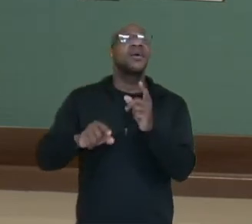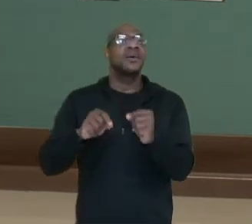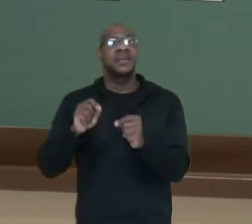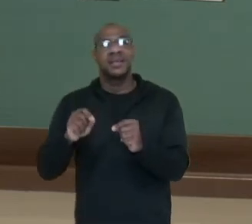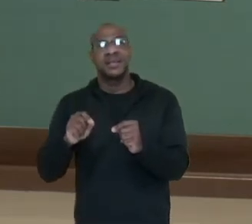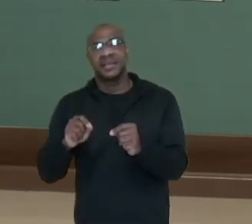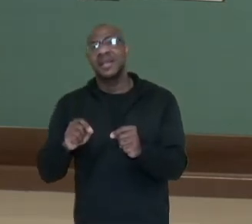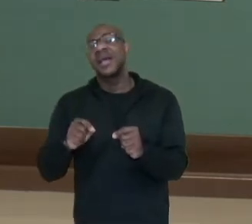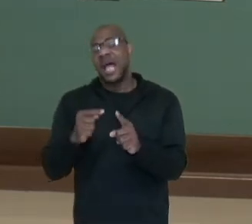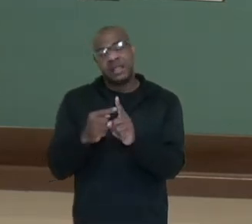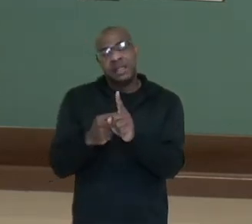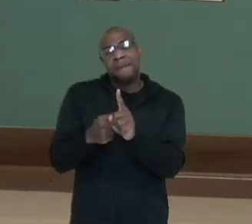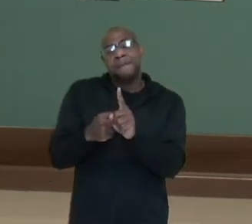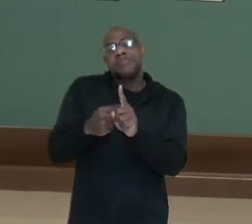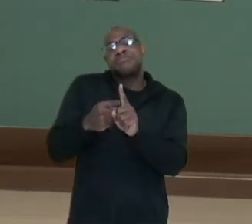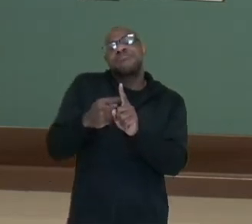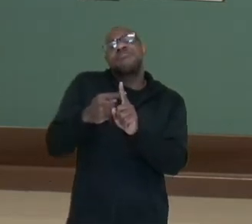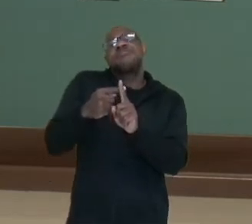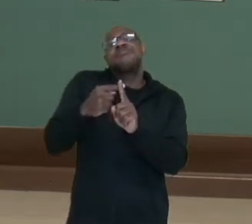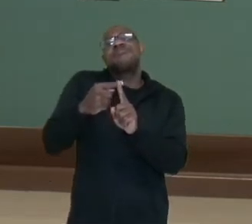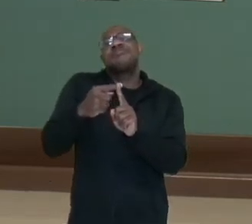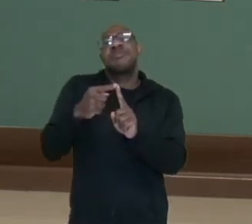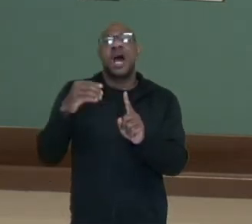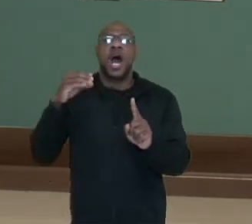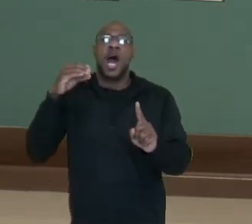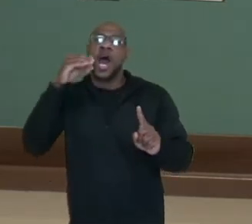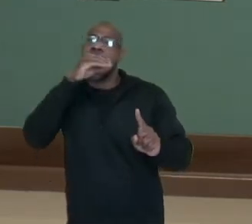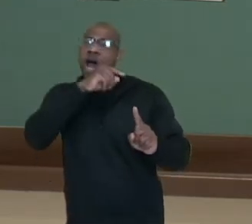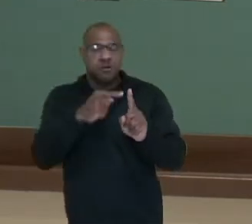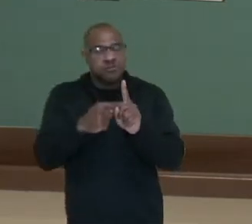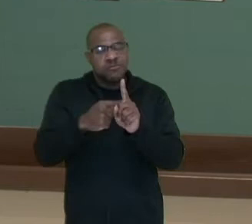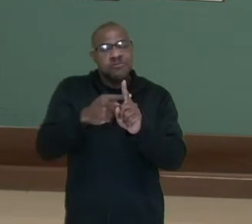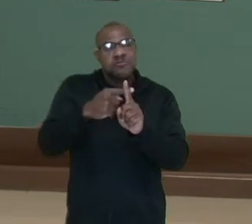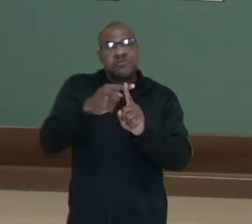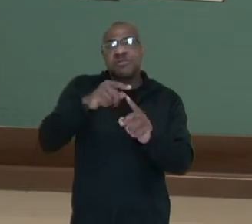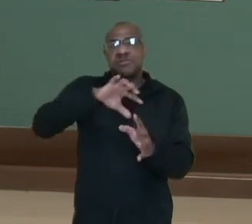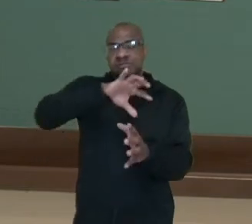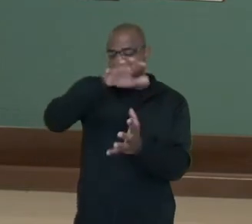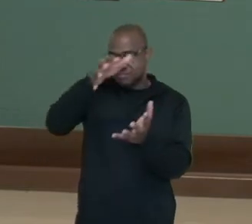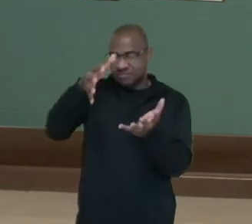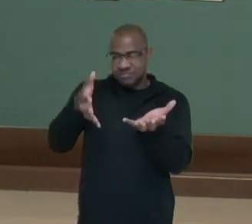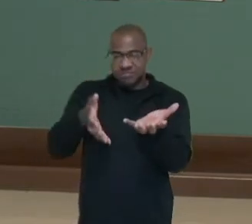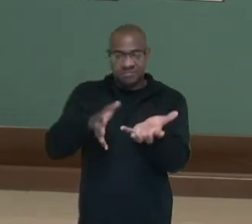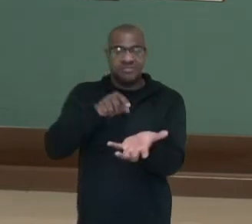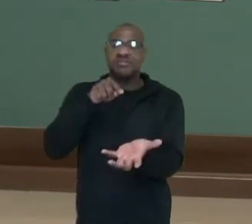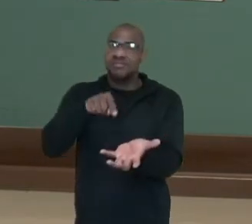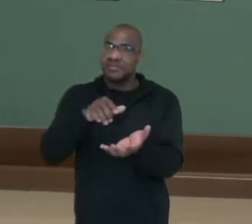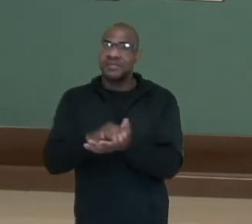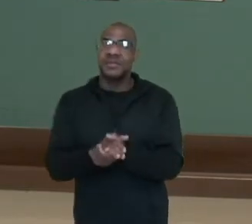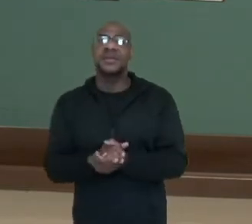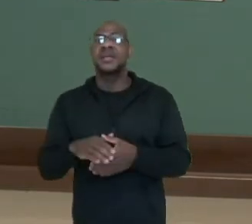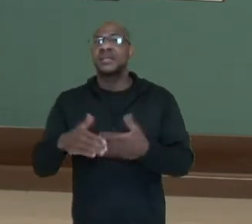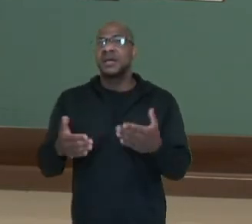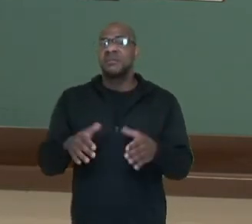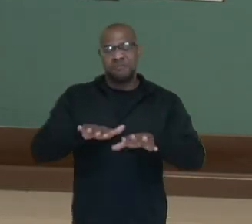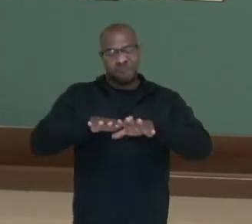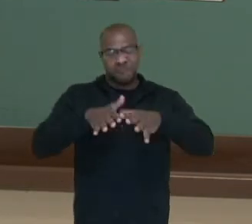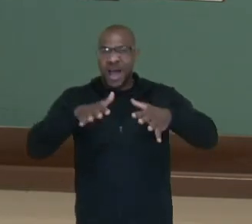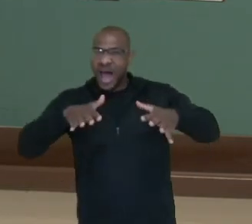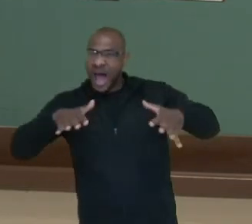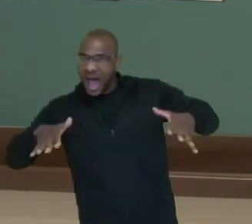demasiada da temperatura, né, no planeta, e com isso, né, muitos males aí